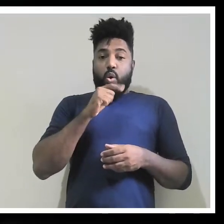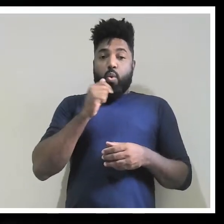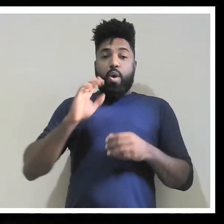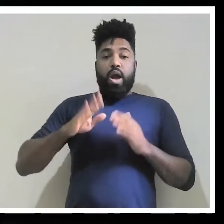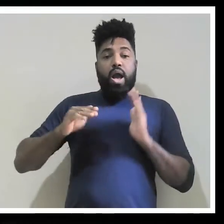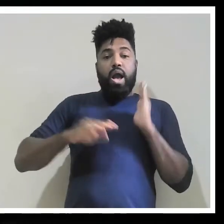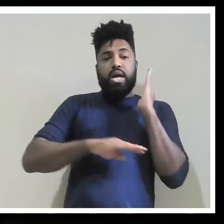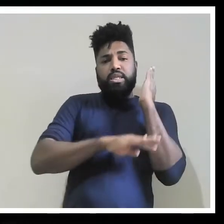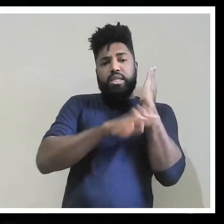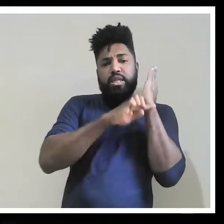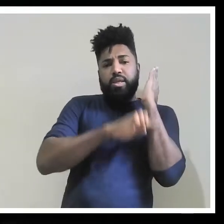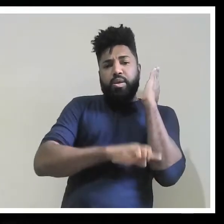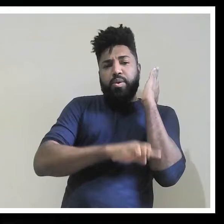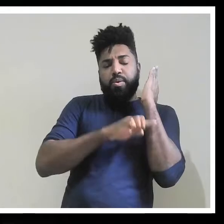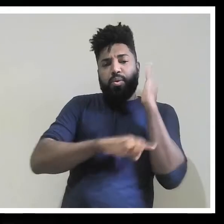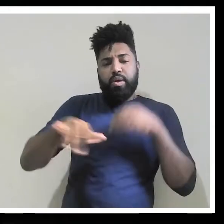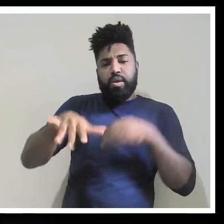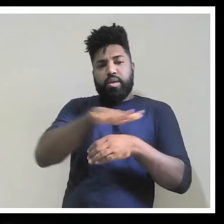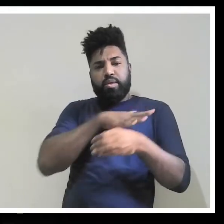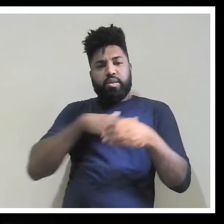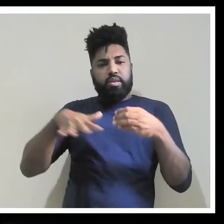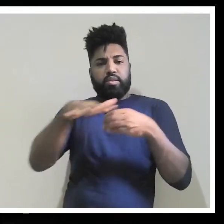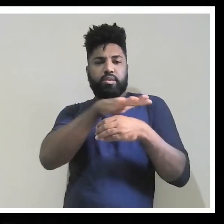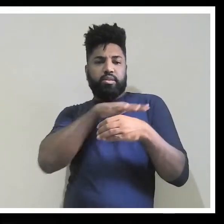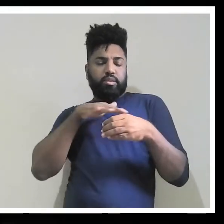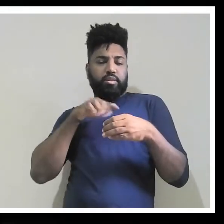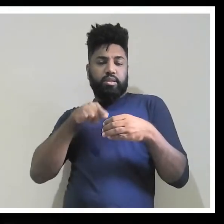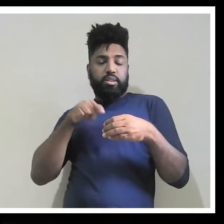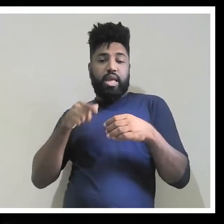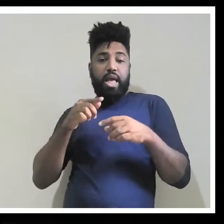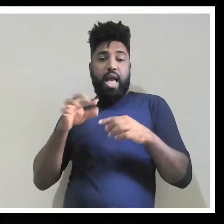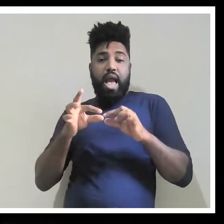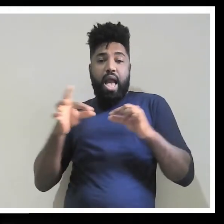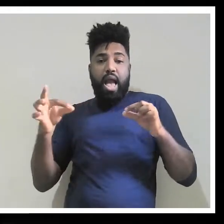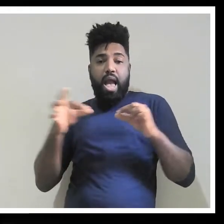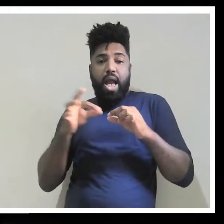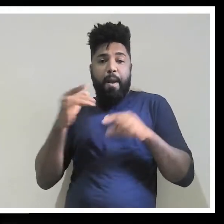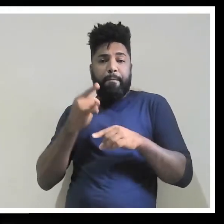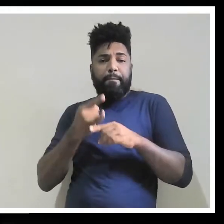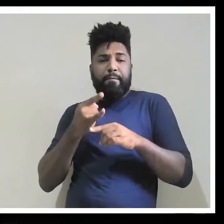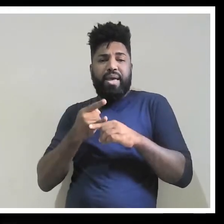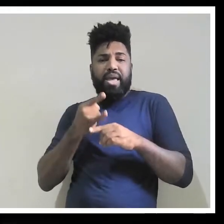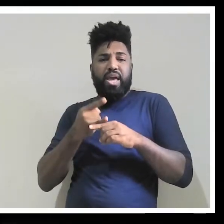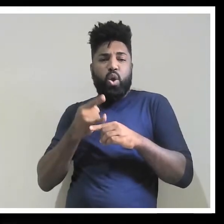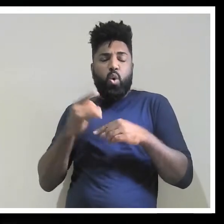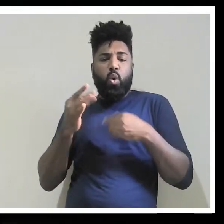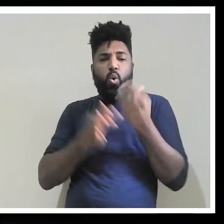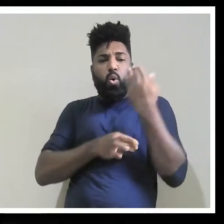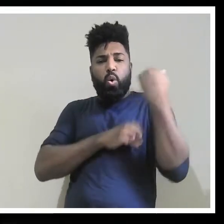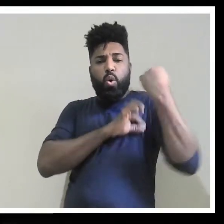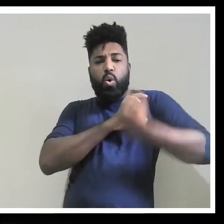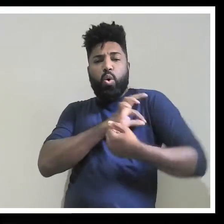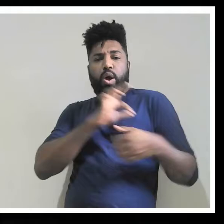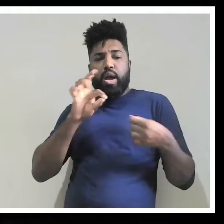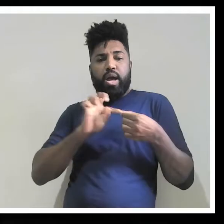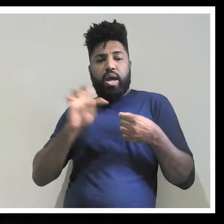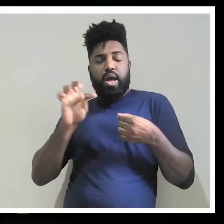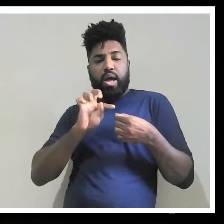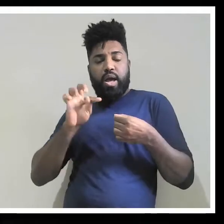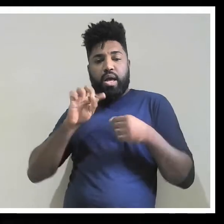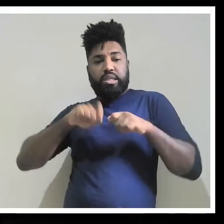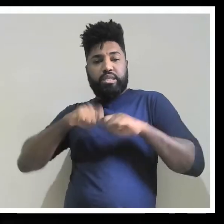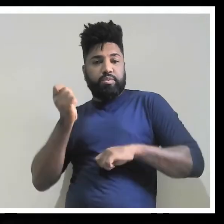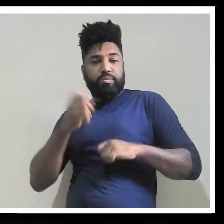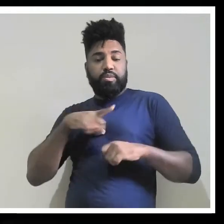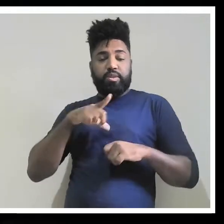ácido clorídrico, só para não corroer essa haste metálica do nosso termômetro, até porque por estar em equilíbrio térmico, a temperatura tanto da